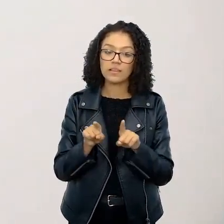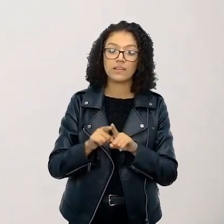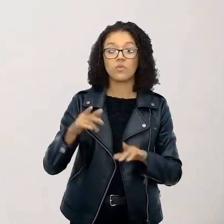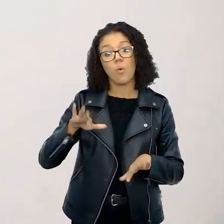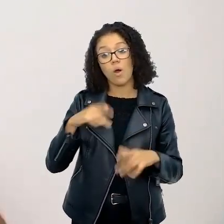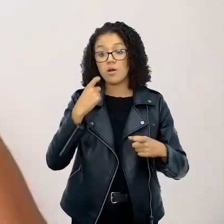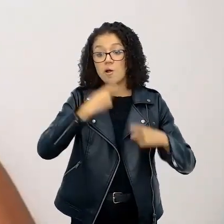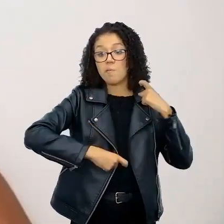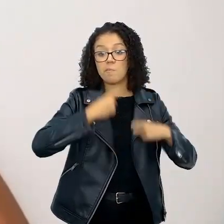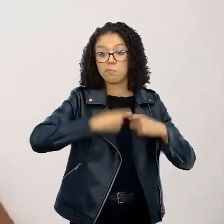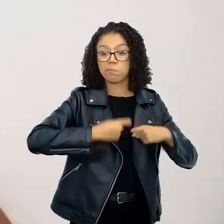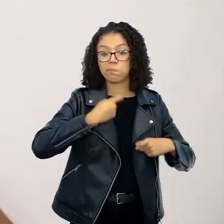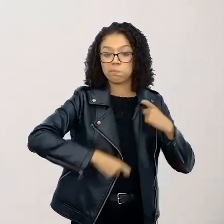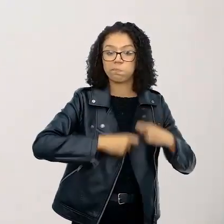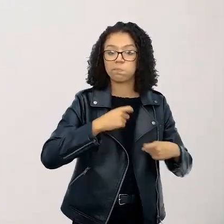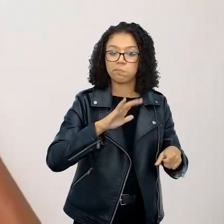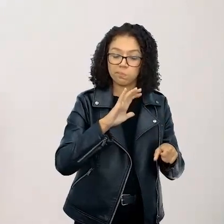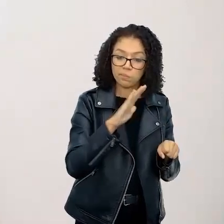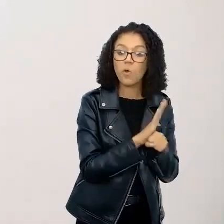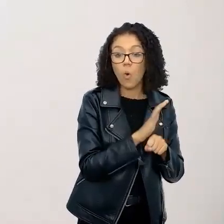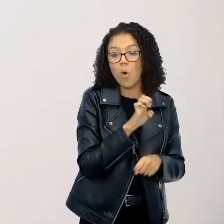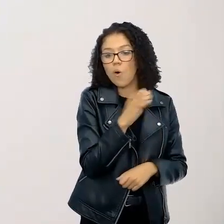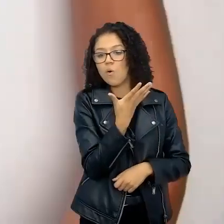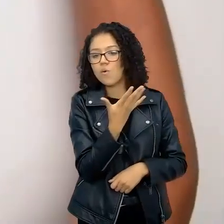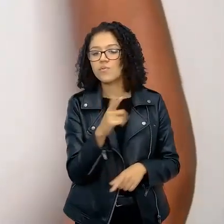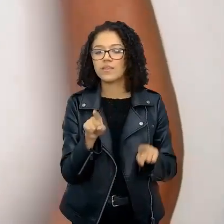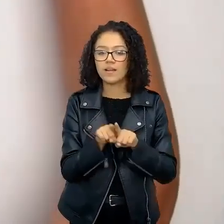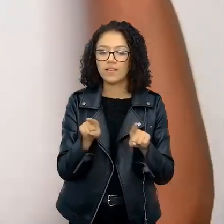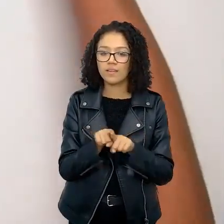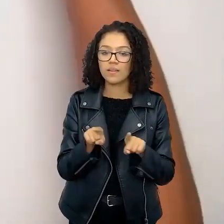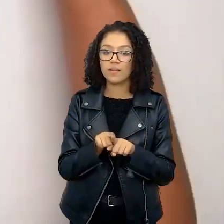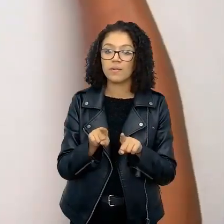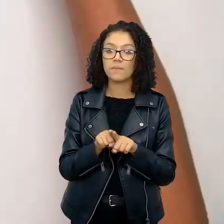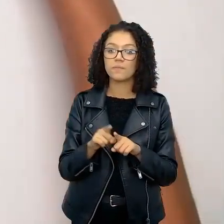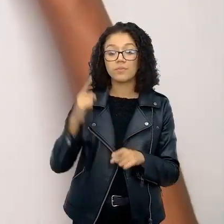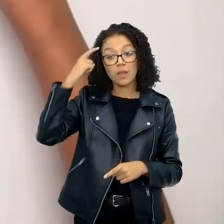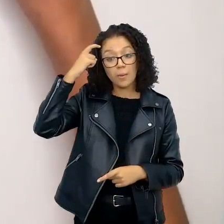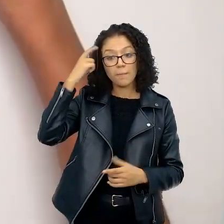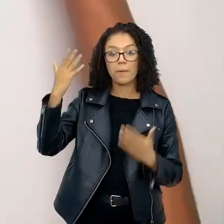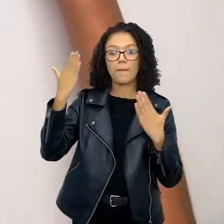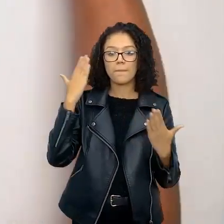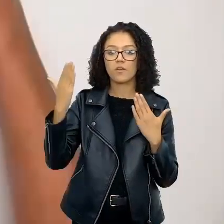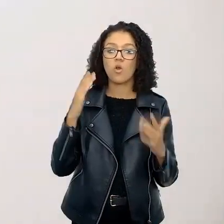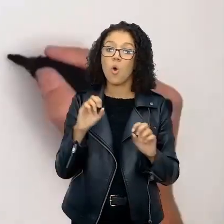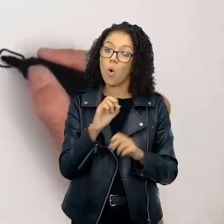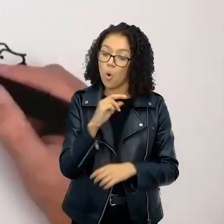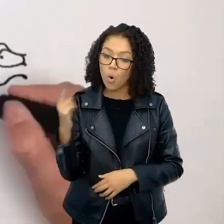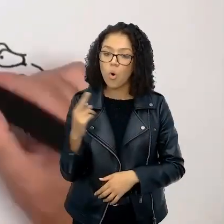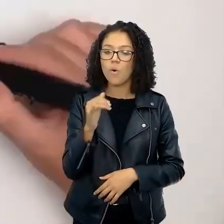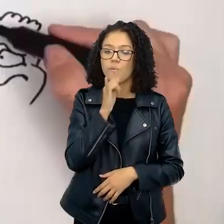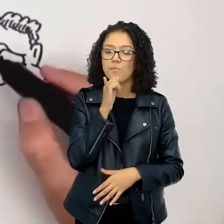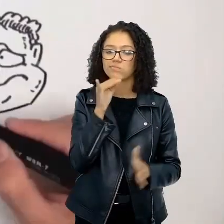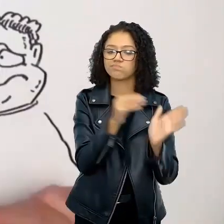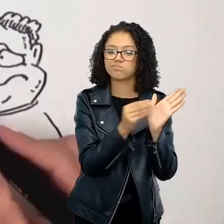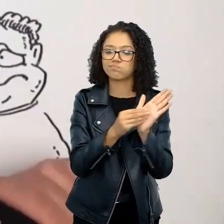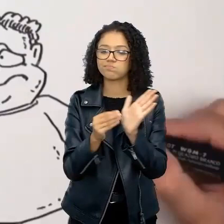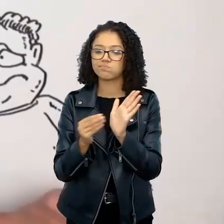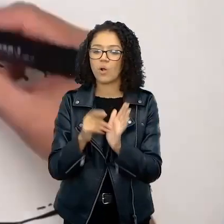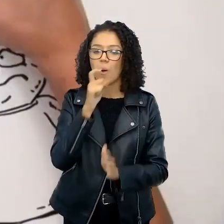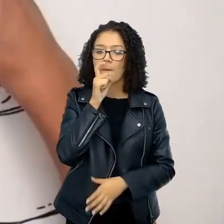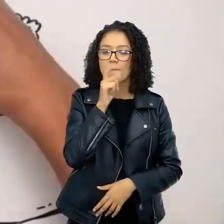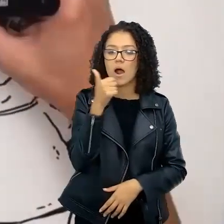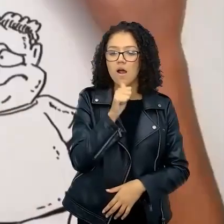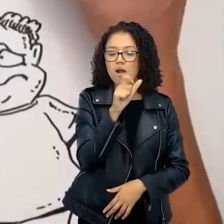exploração sexual e comercial de crianças e adolescentes, abuso sexual, abandono e negligência por parte dos responsáveis, abandono